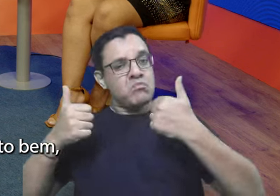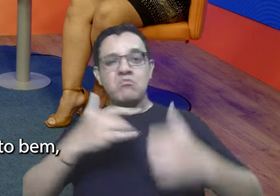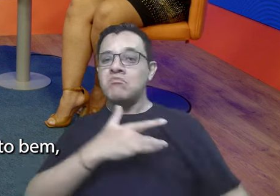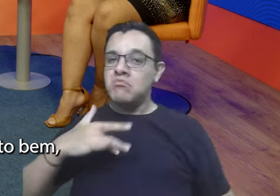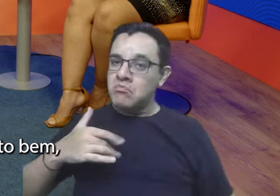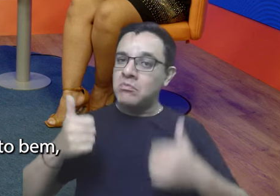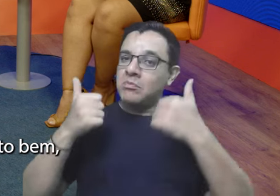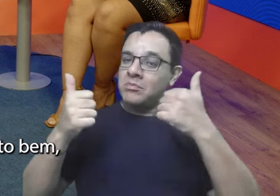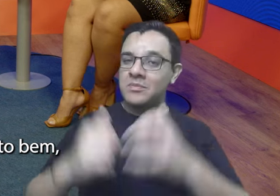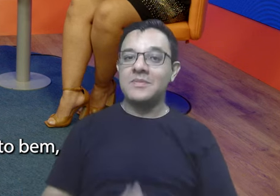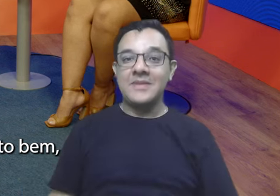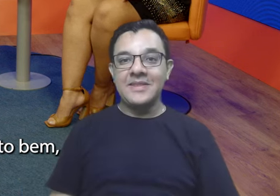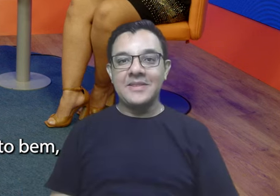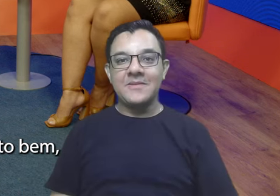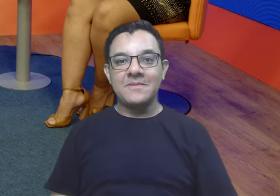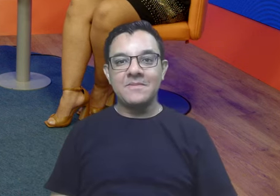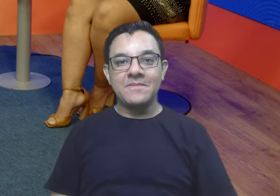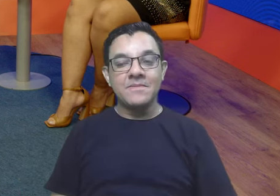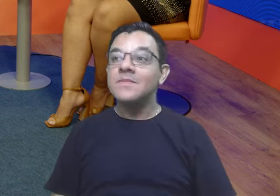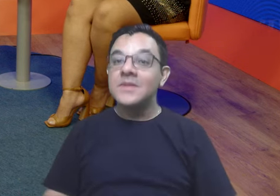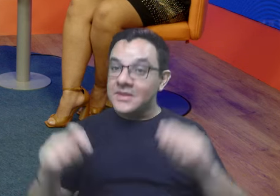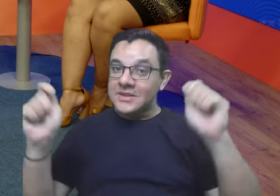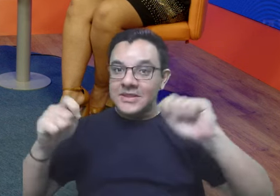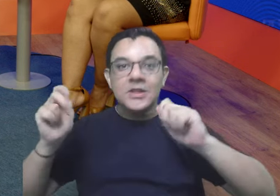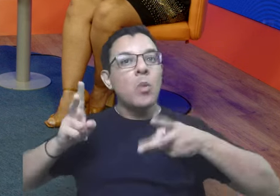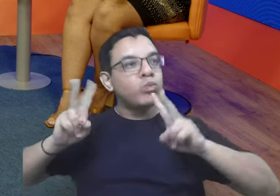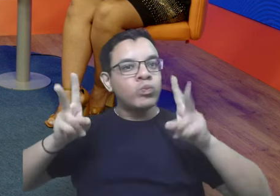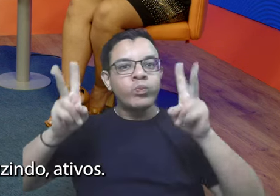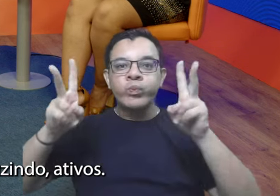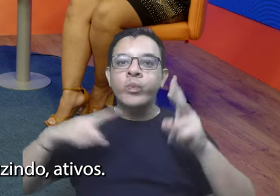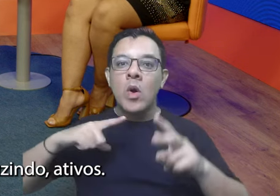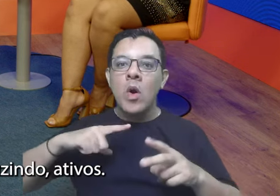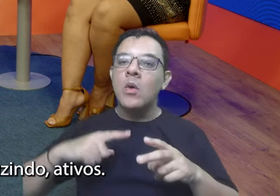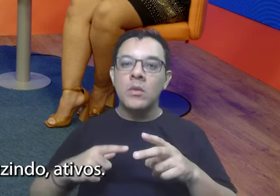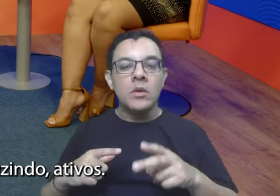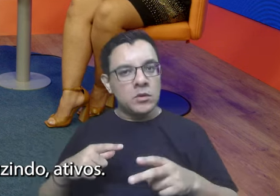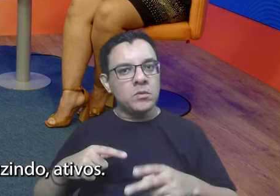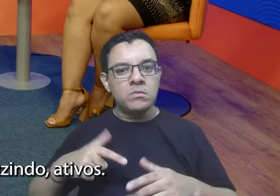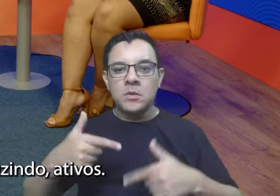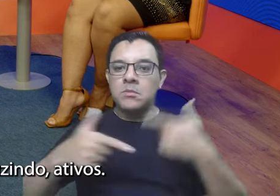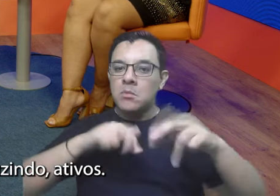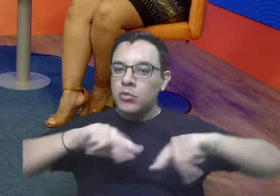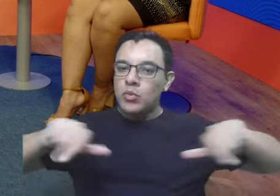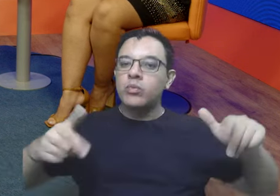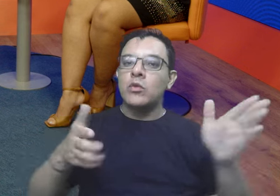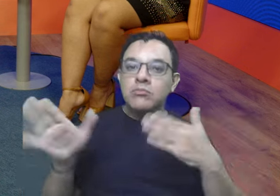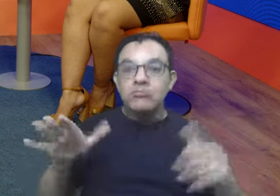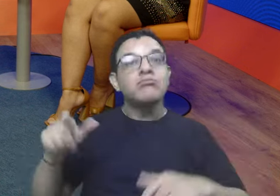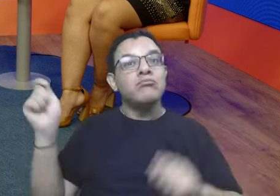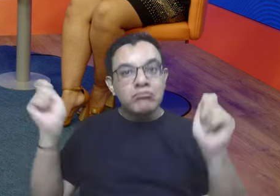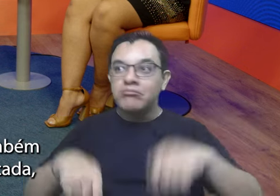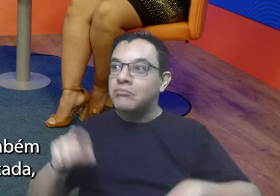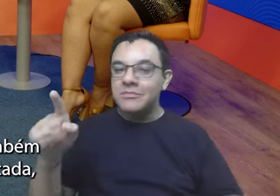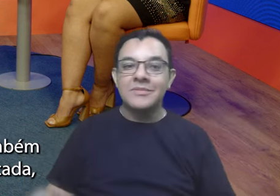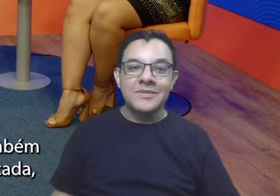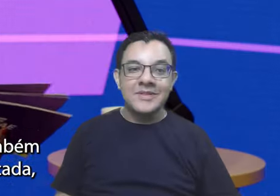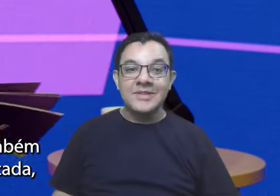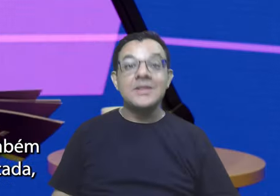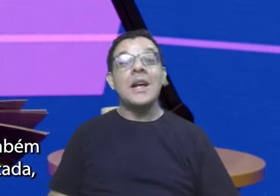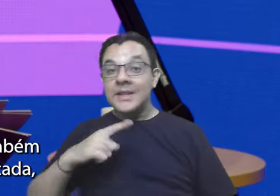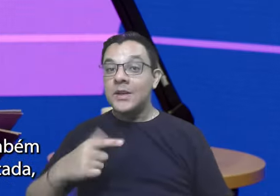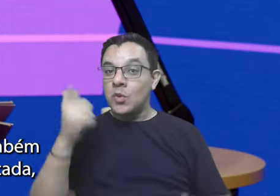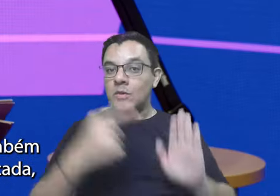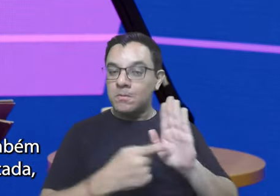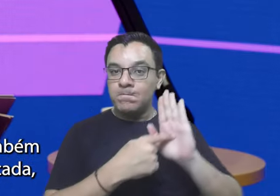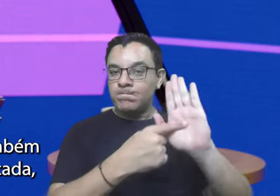tão saudáveis tão eh tem condições de continuar produzindo ativos Ativ Exatamente exatamente até eu trouxe um